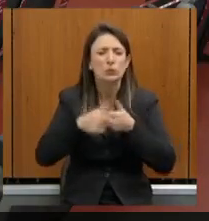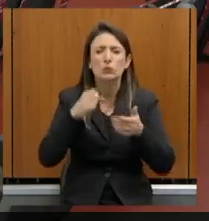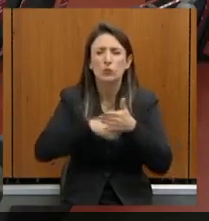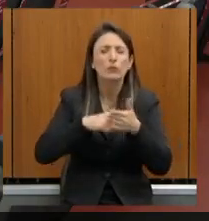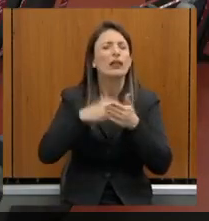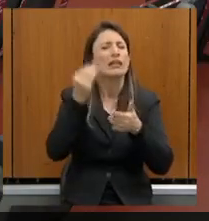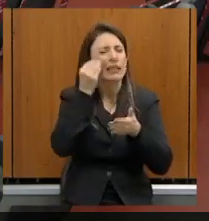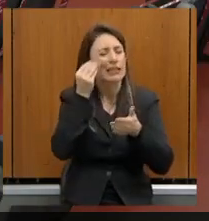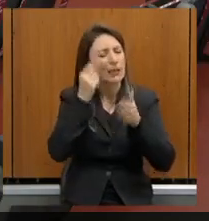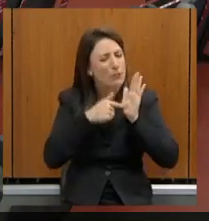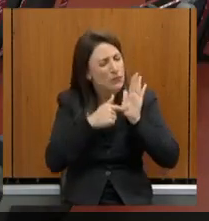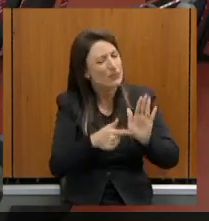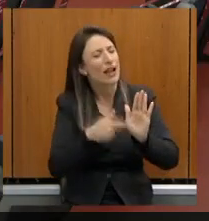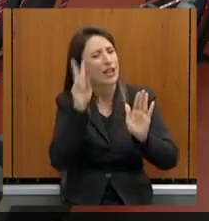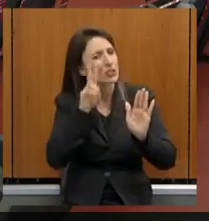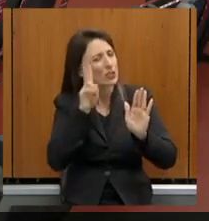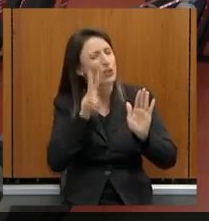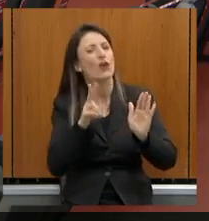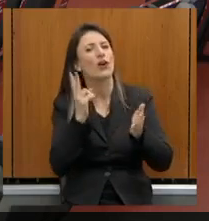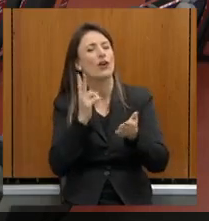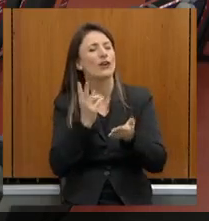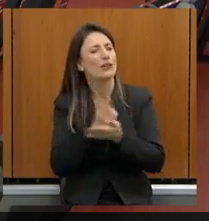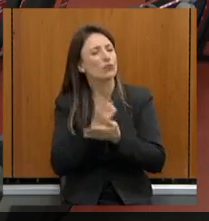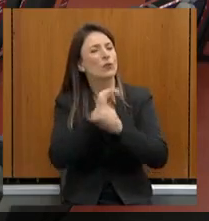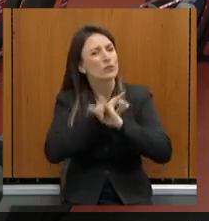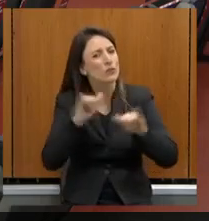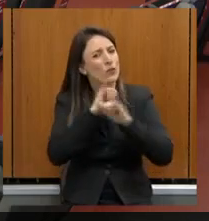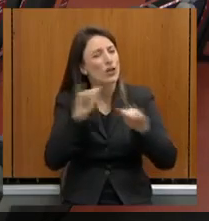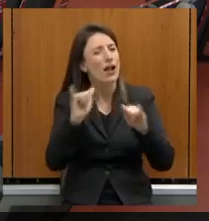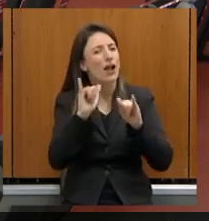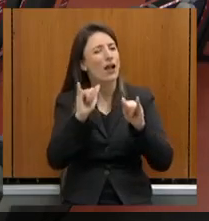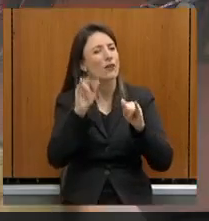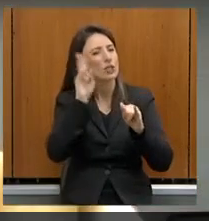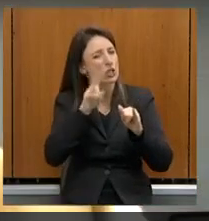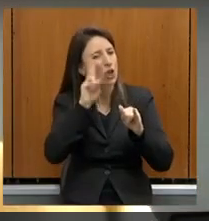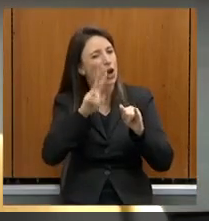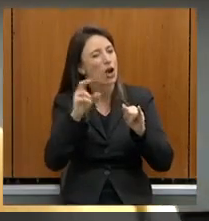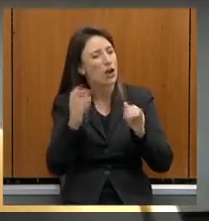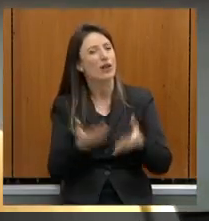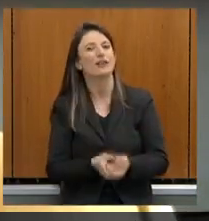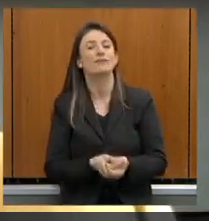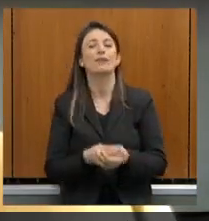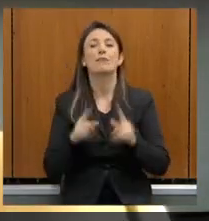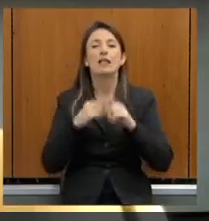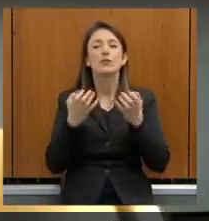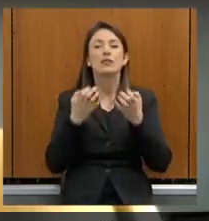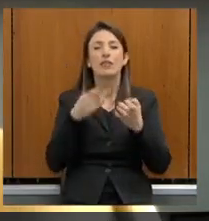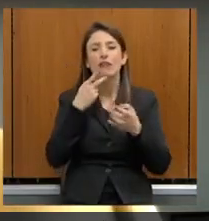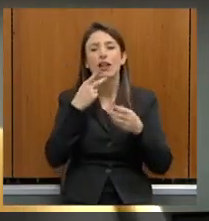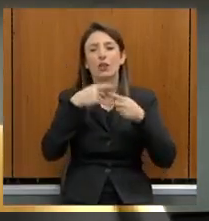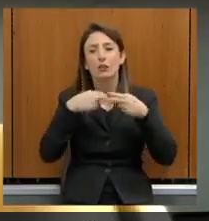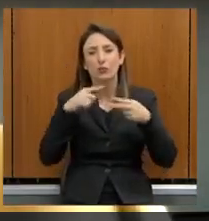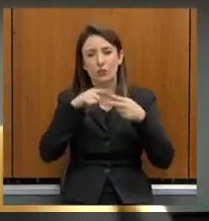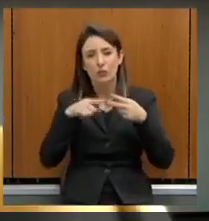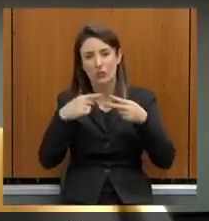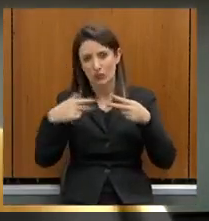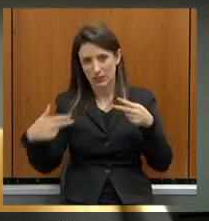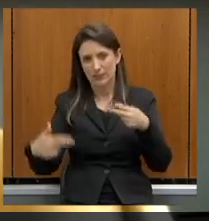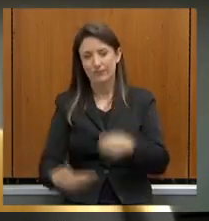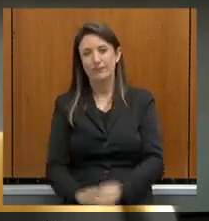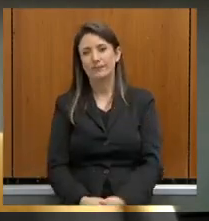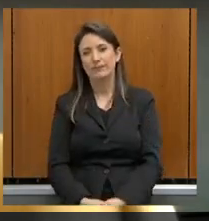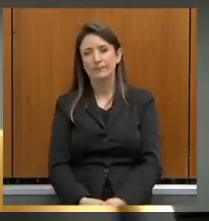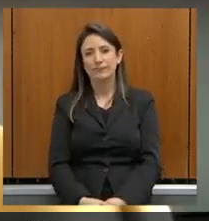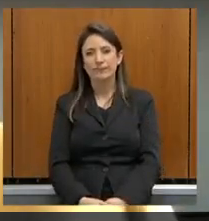história, sua tradicionalidade, enfim. Mas eu queria fazer duas questões. eu...